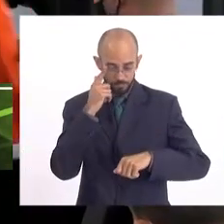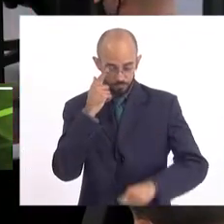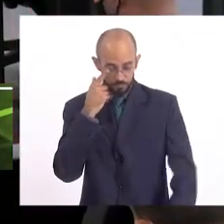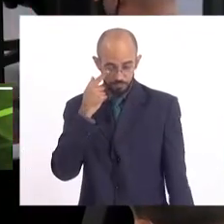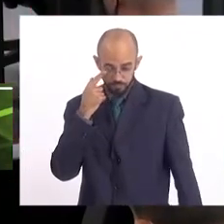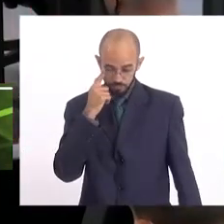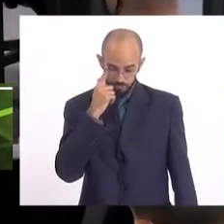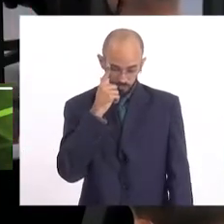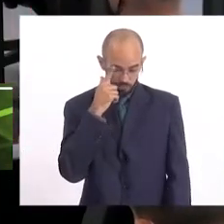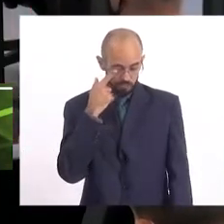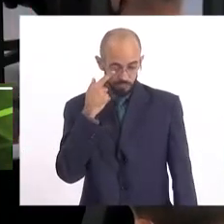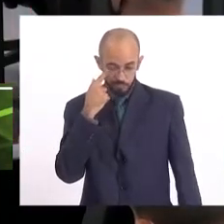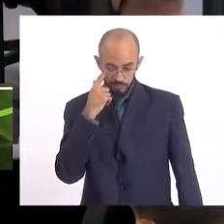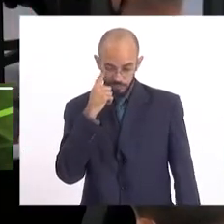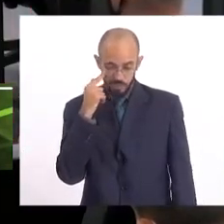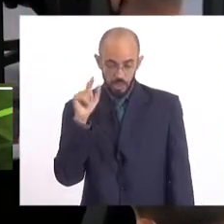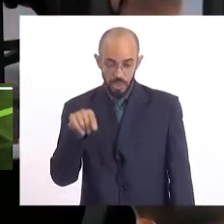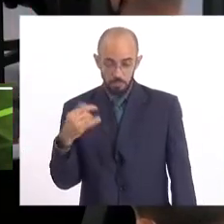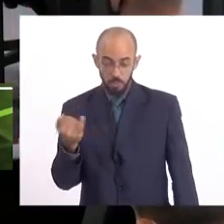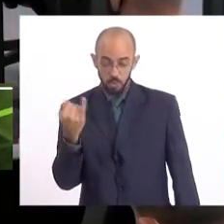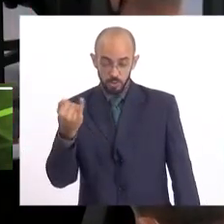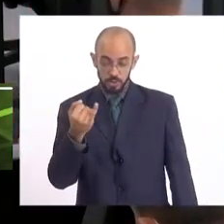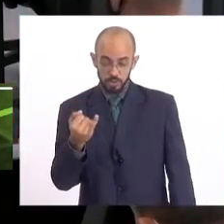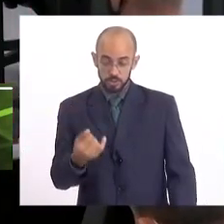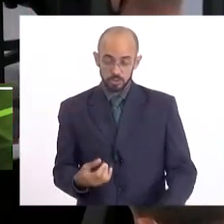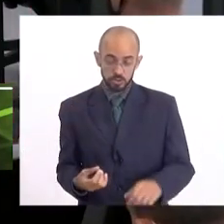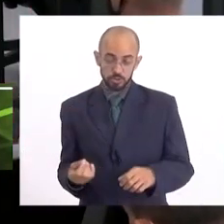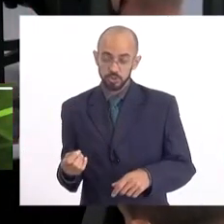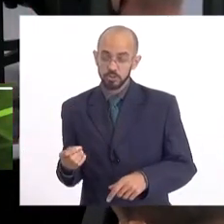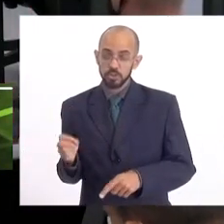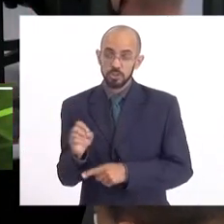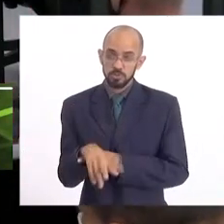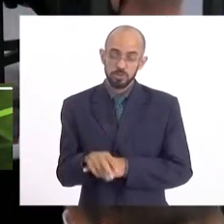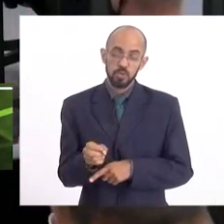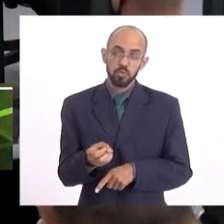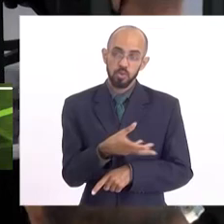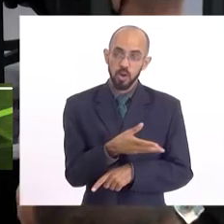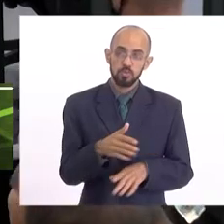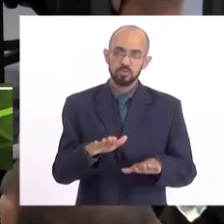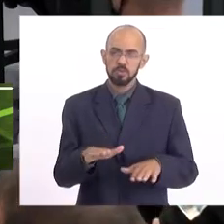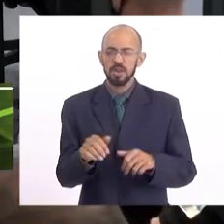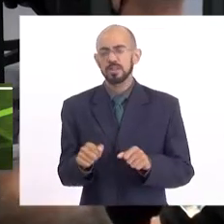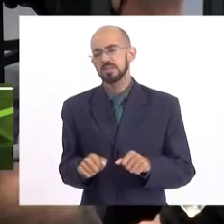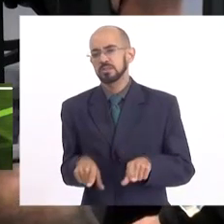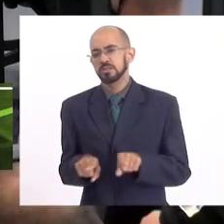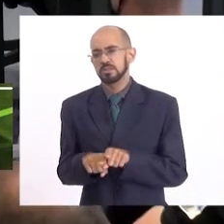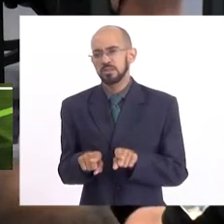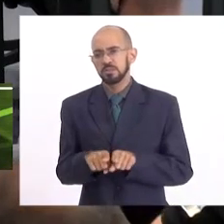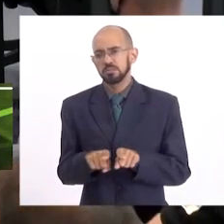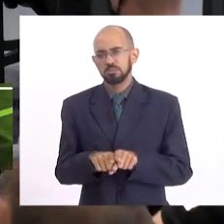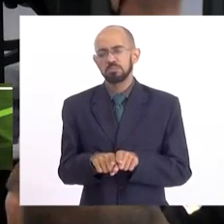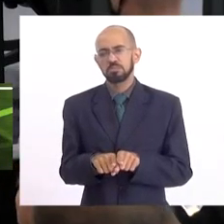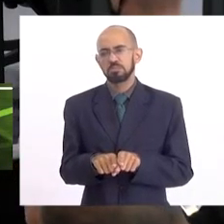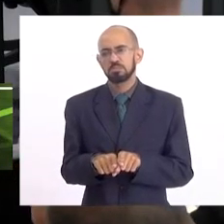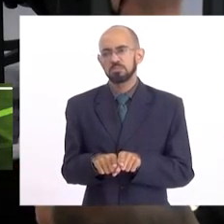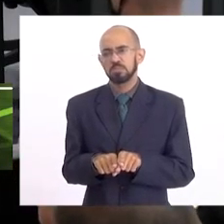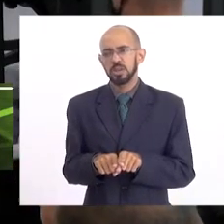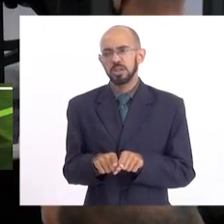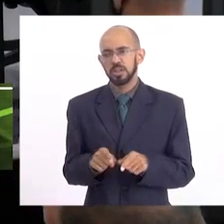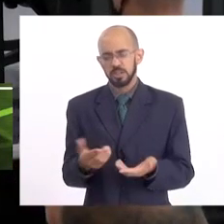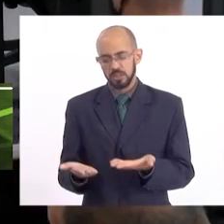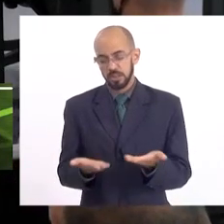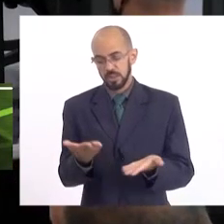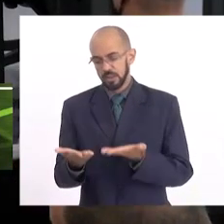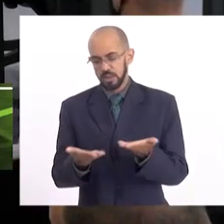mas estabelecer um critério ali que não desequilibre tanto, permita a concorrência, sim, mas também que trate os desiguais